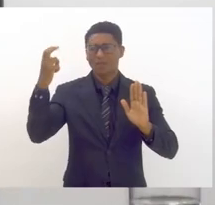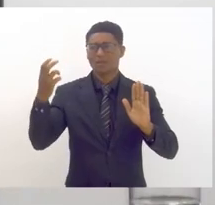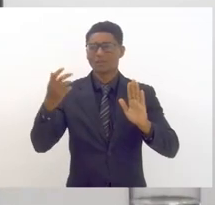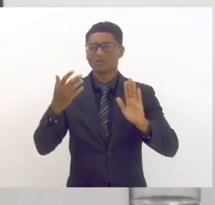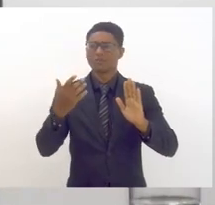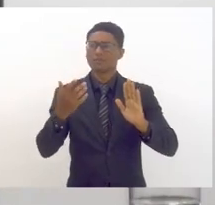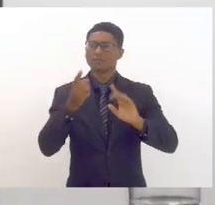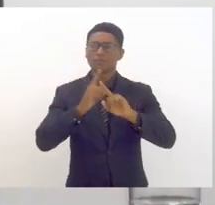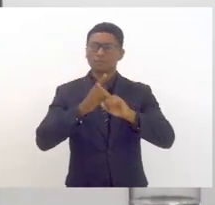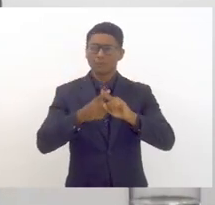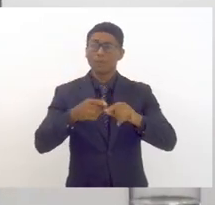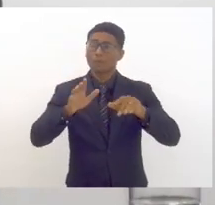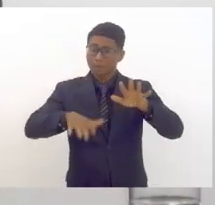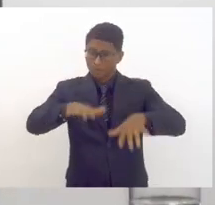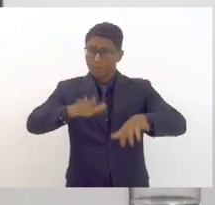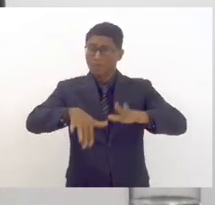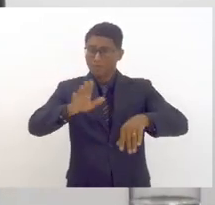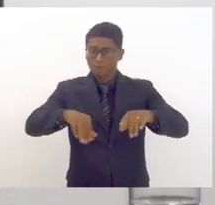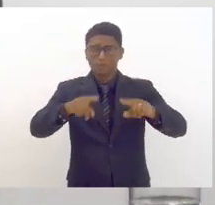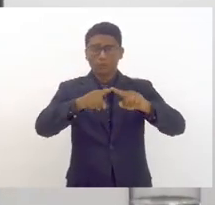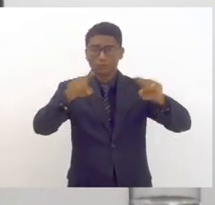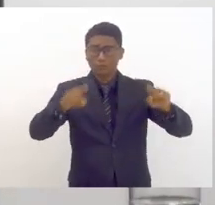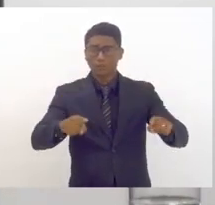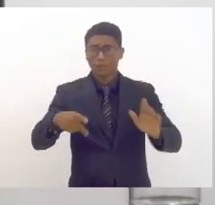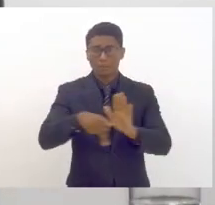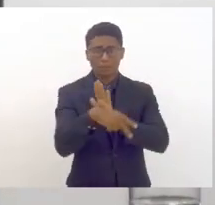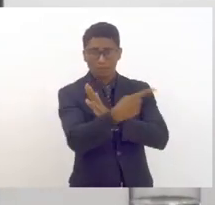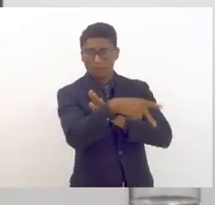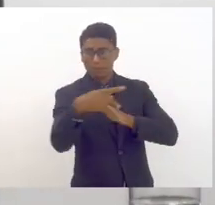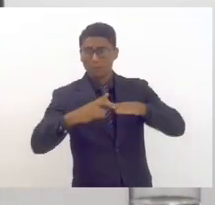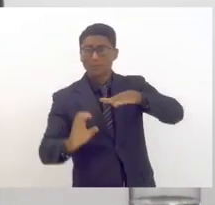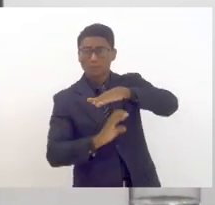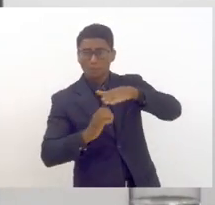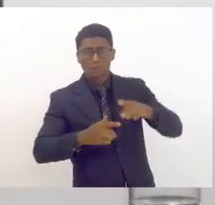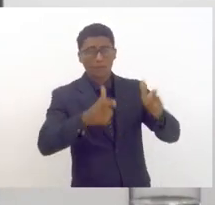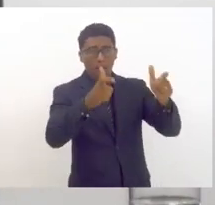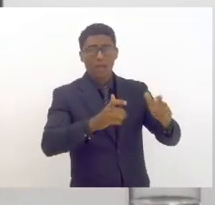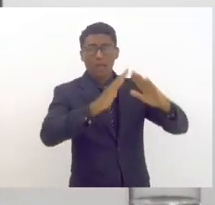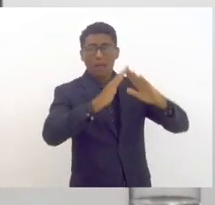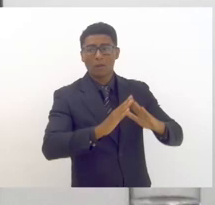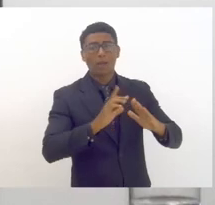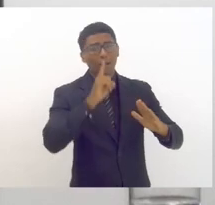muitas das vezes tem funcionários da operadora. Então, essas operadoras,